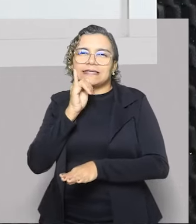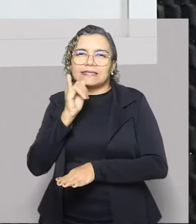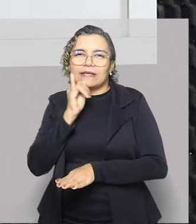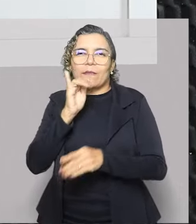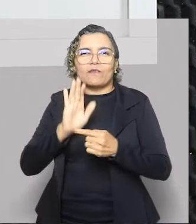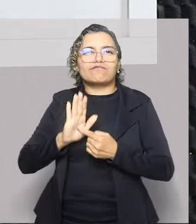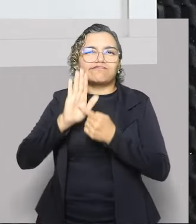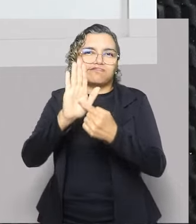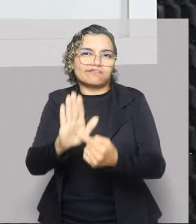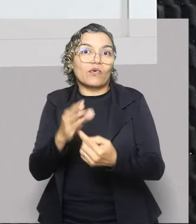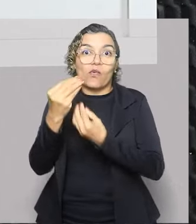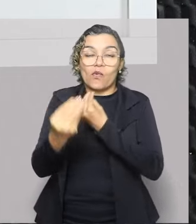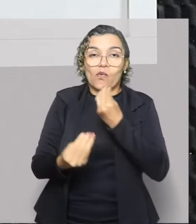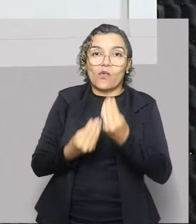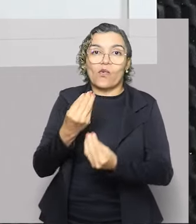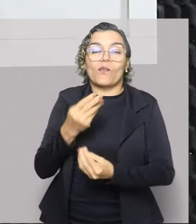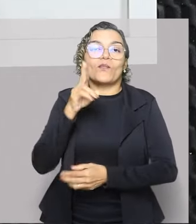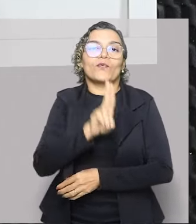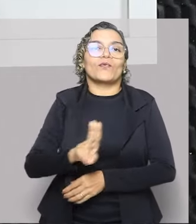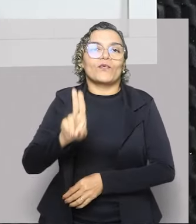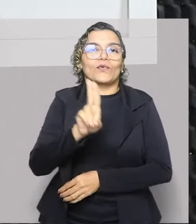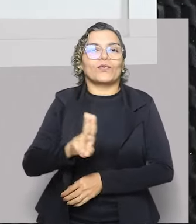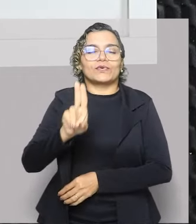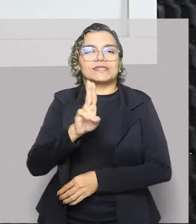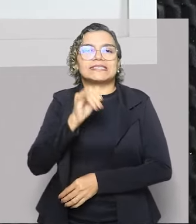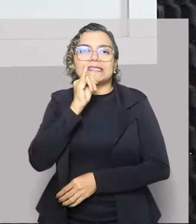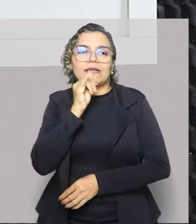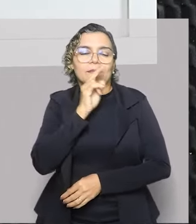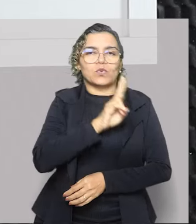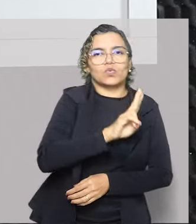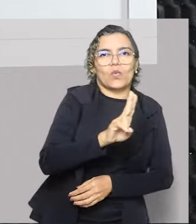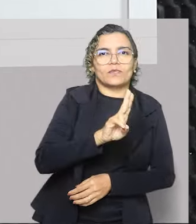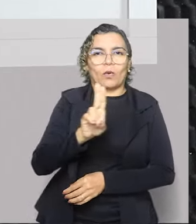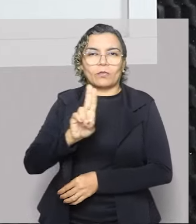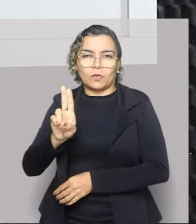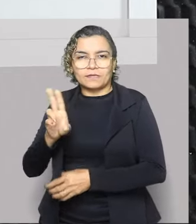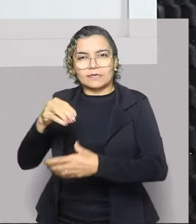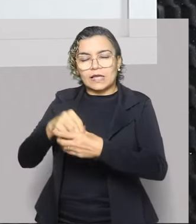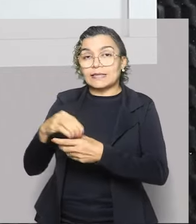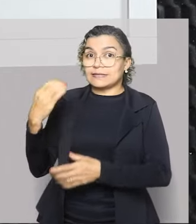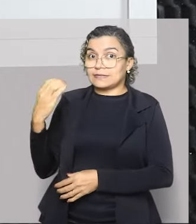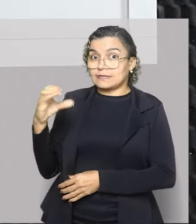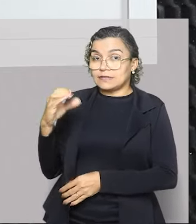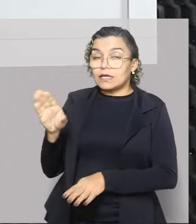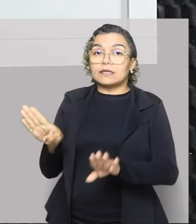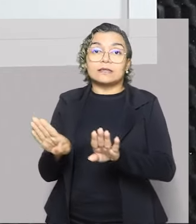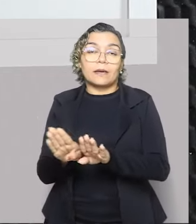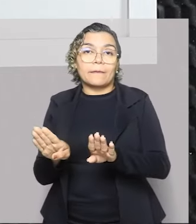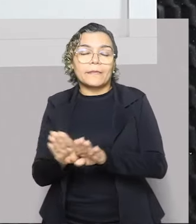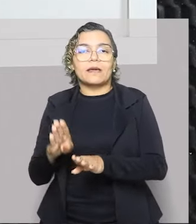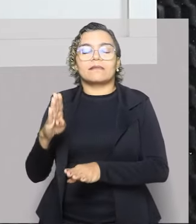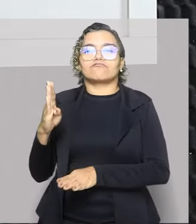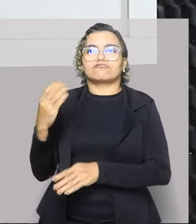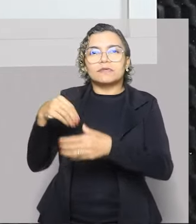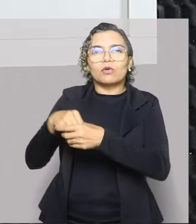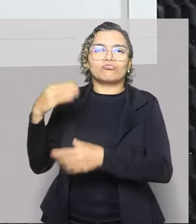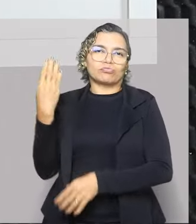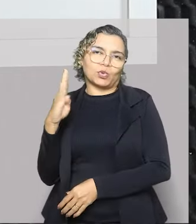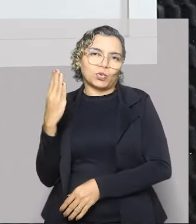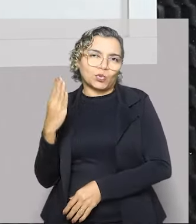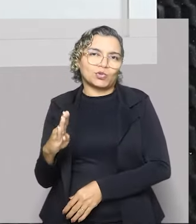representação de como a gente utiliza né na nomenclatura científica A nomenclatura biológica